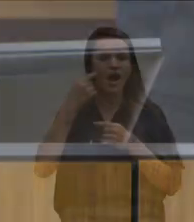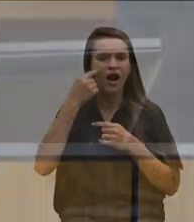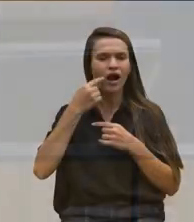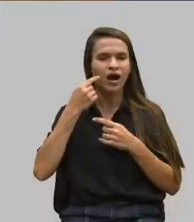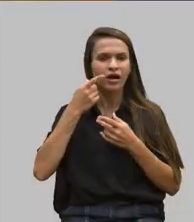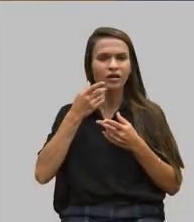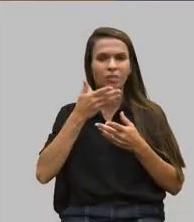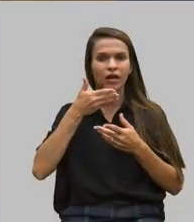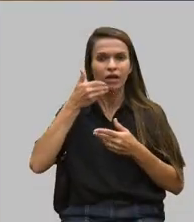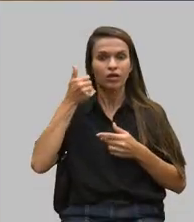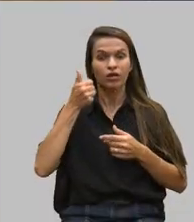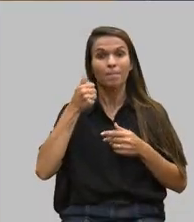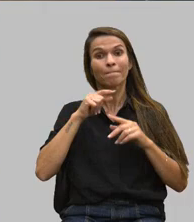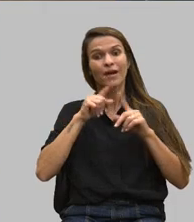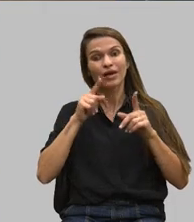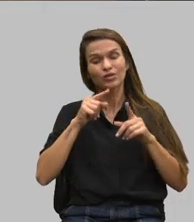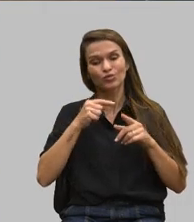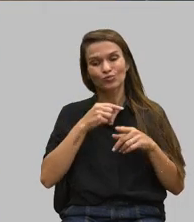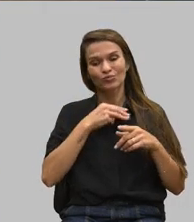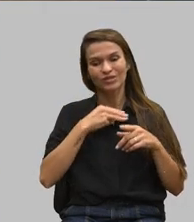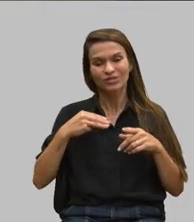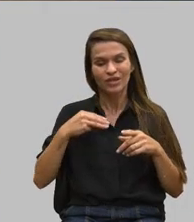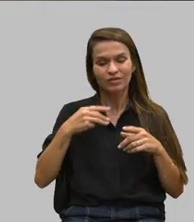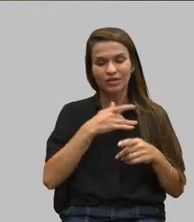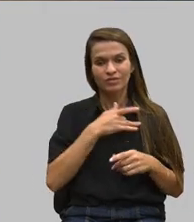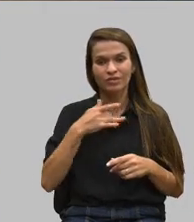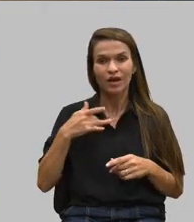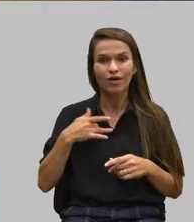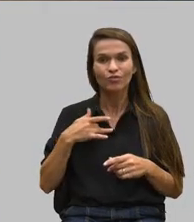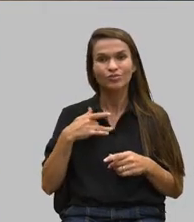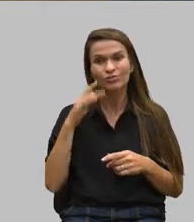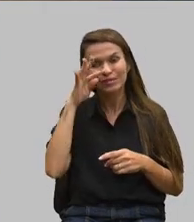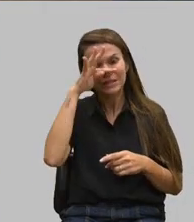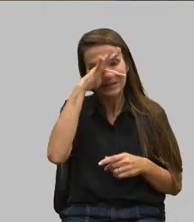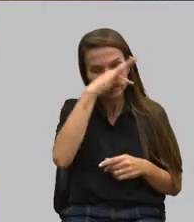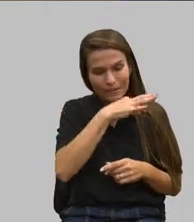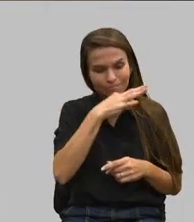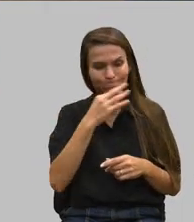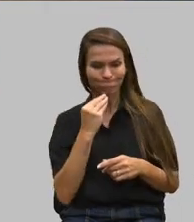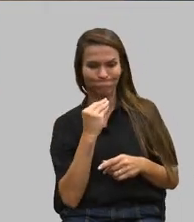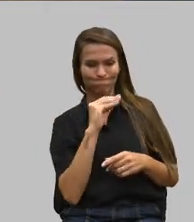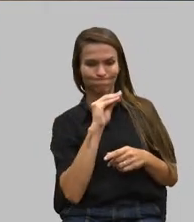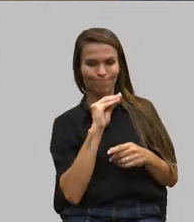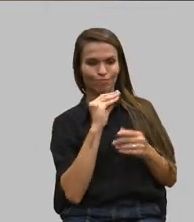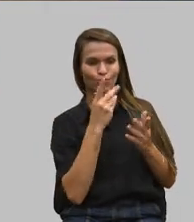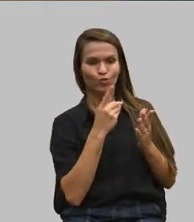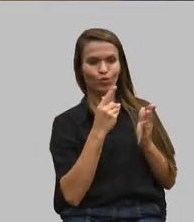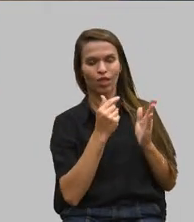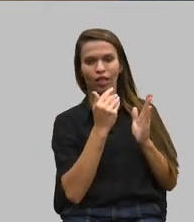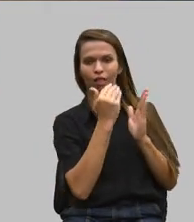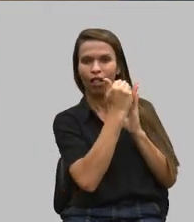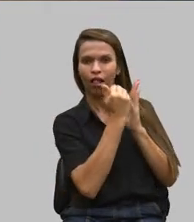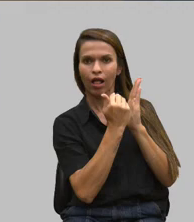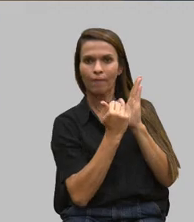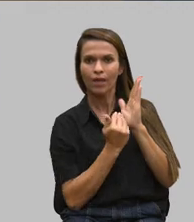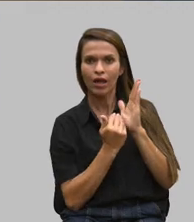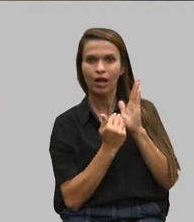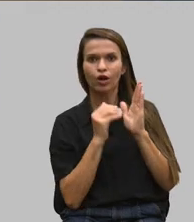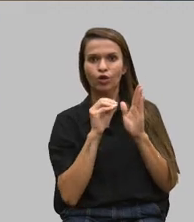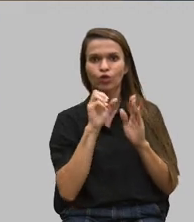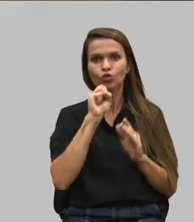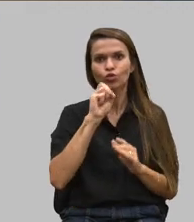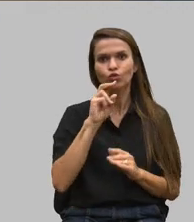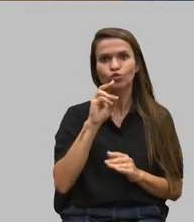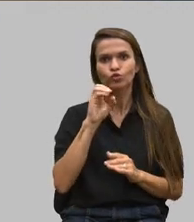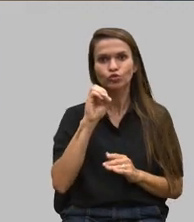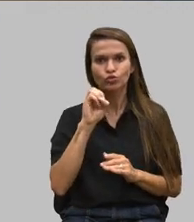Ministério da Saúde tema insiste em não colocar isso na tabela do SUS não precisa ser outra tabela não